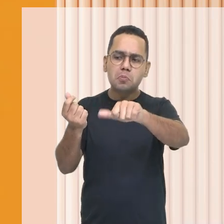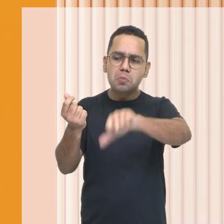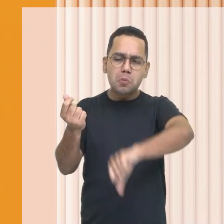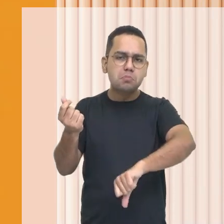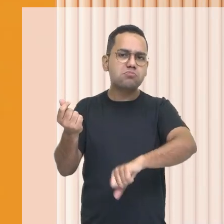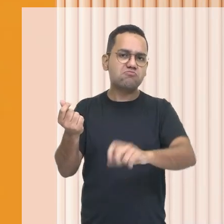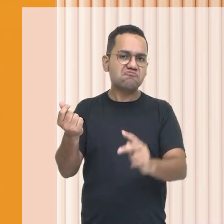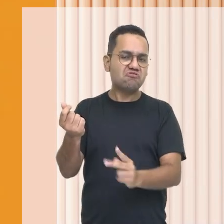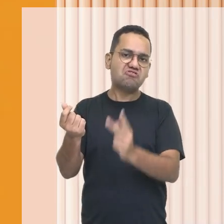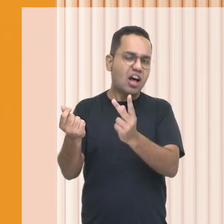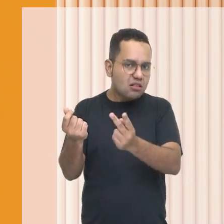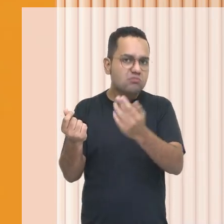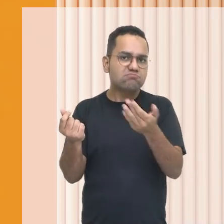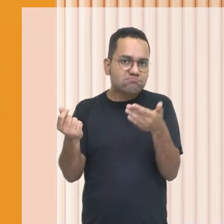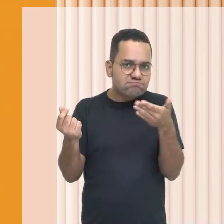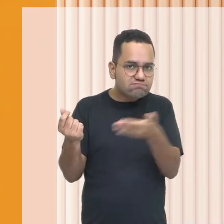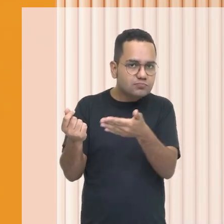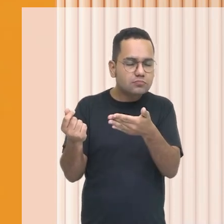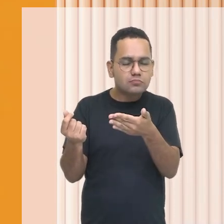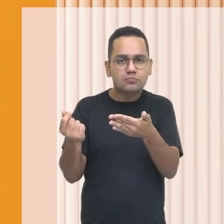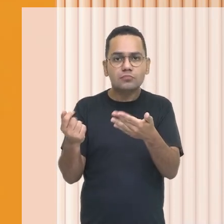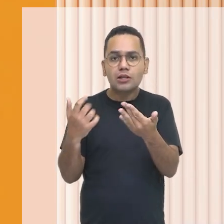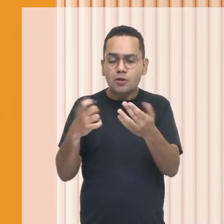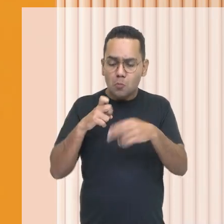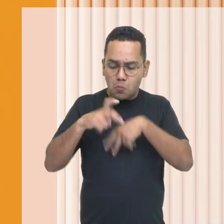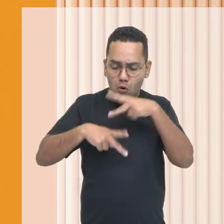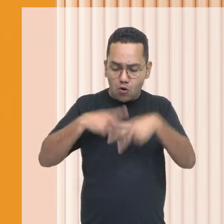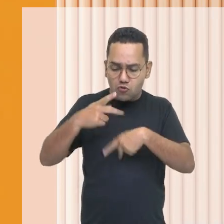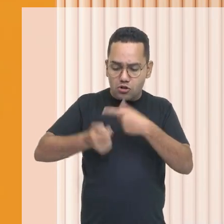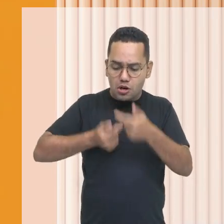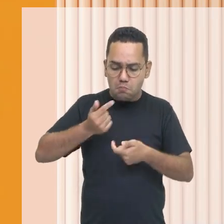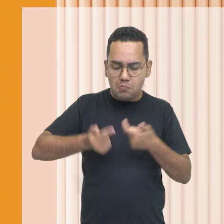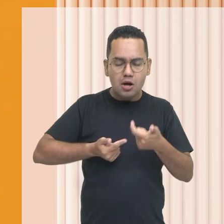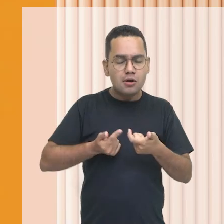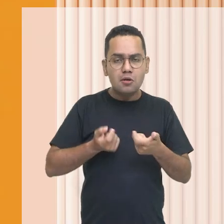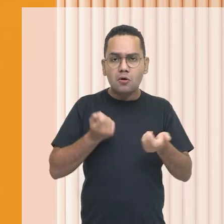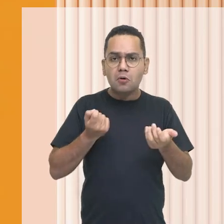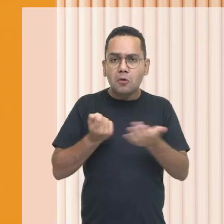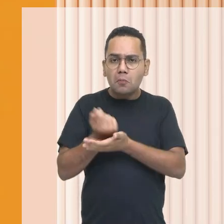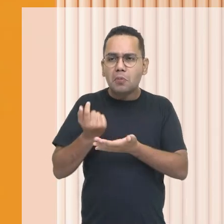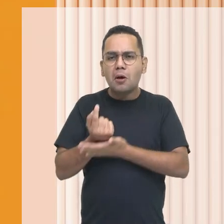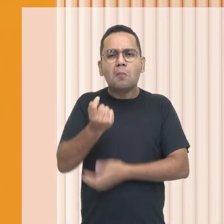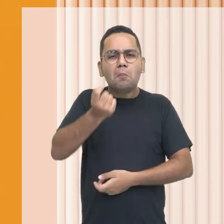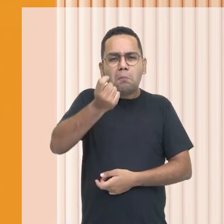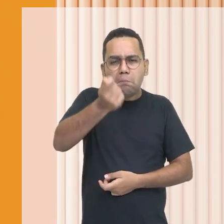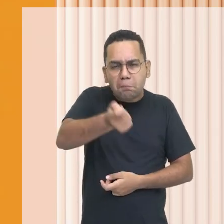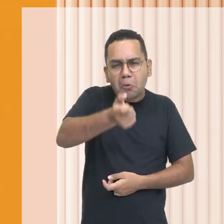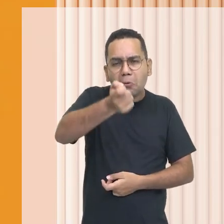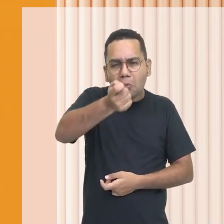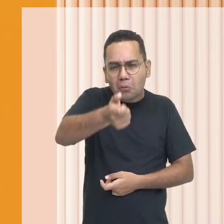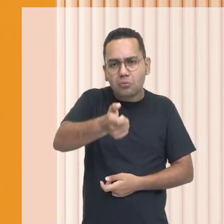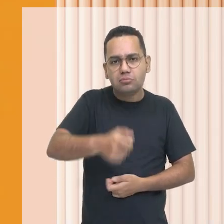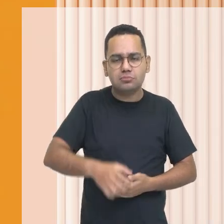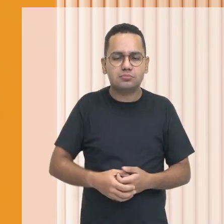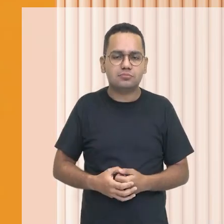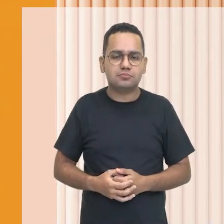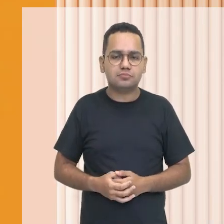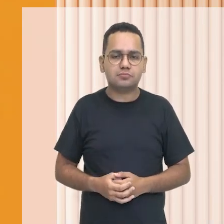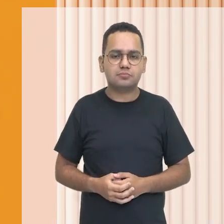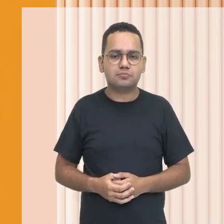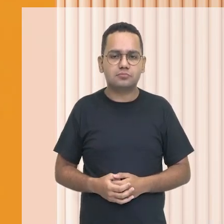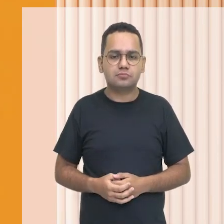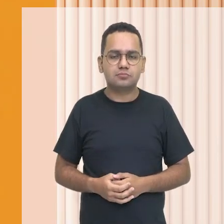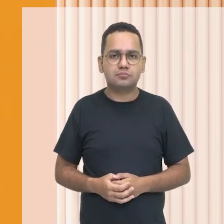perda, né, desse poder de compra do trabalhador brasileiro. Então, né, o que você